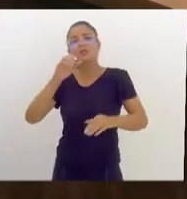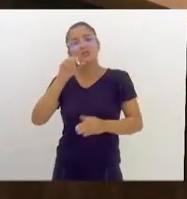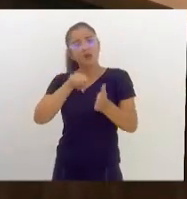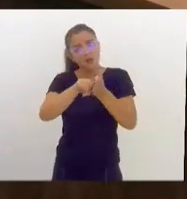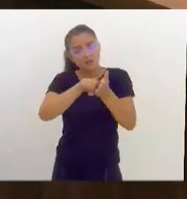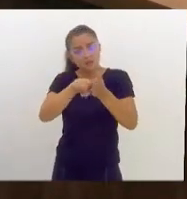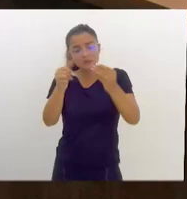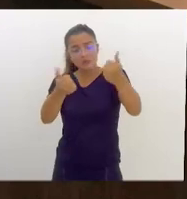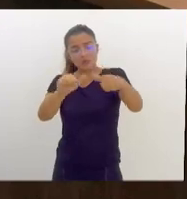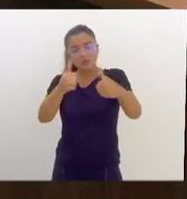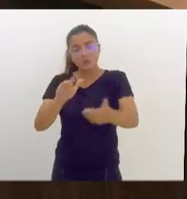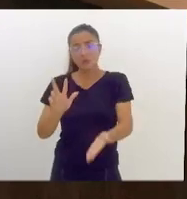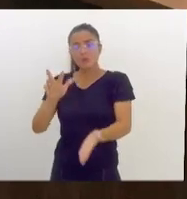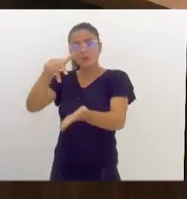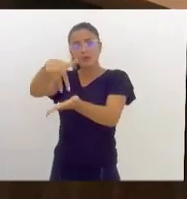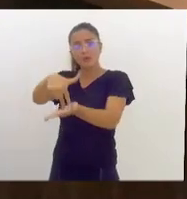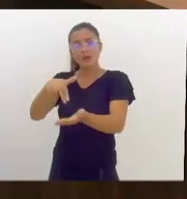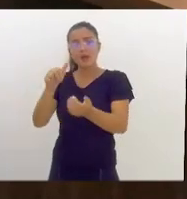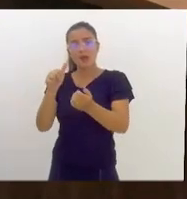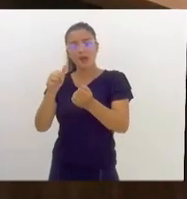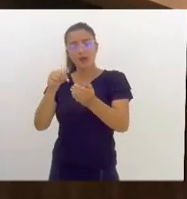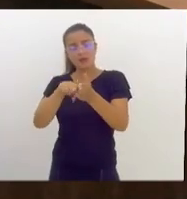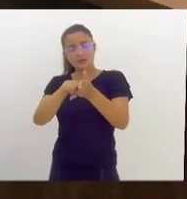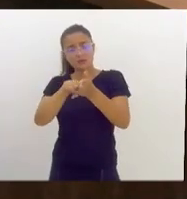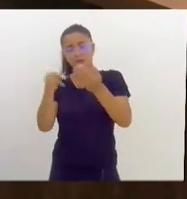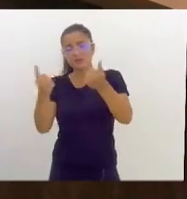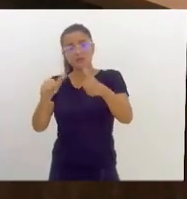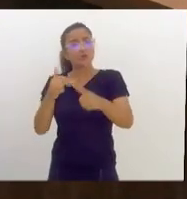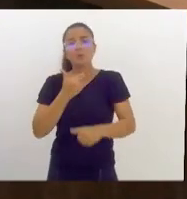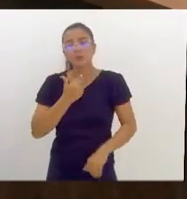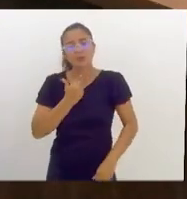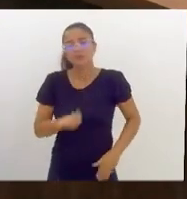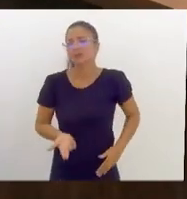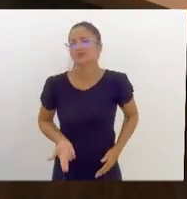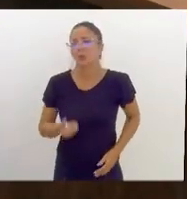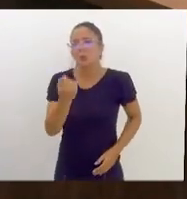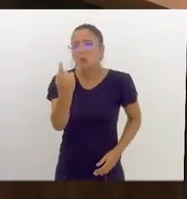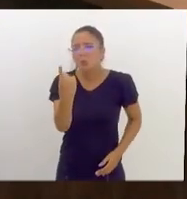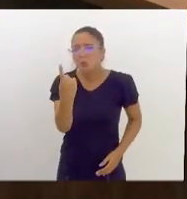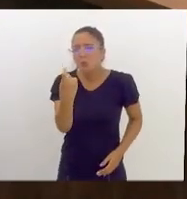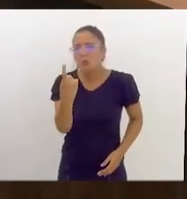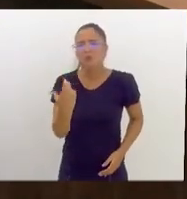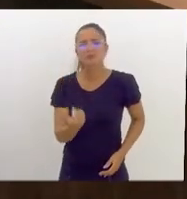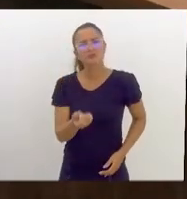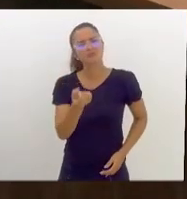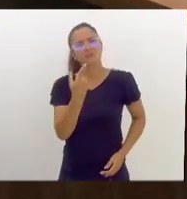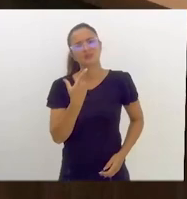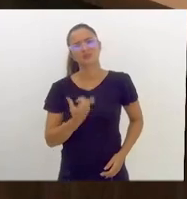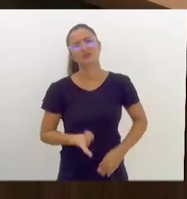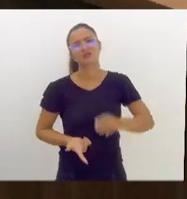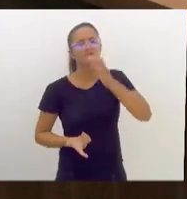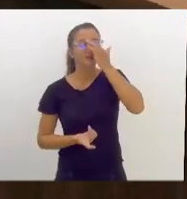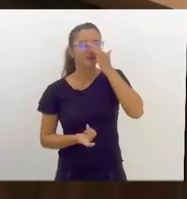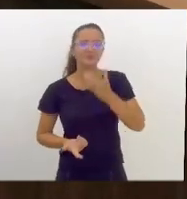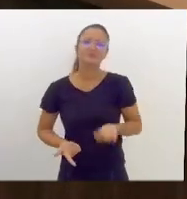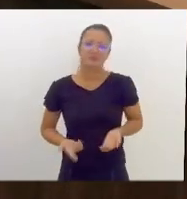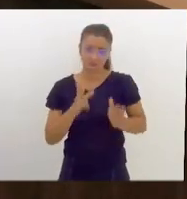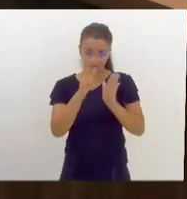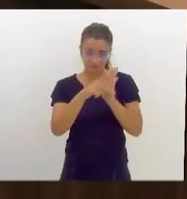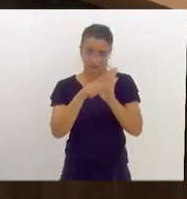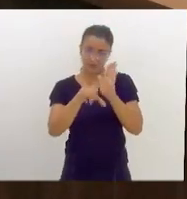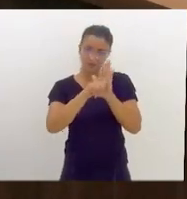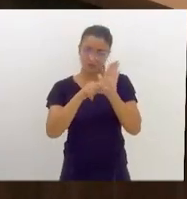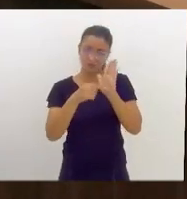Estado onde a sua corregedoria não pode ser ocupada por um auditor. Né? Então, assim, esse projeto tem